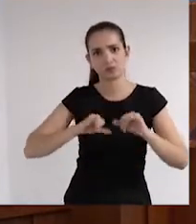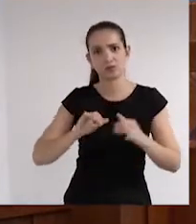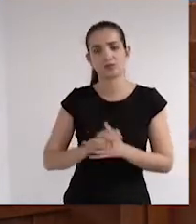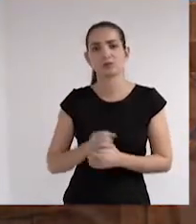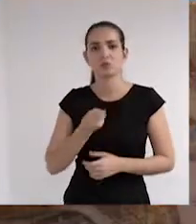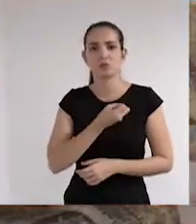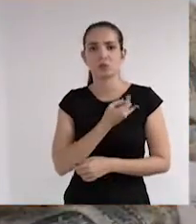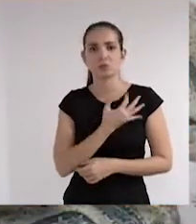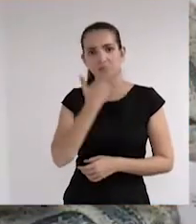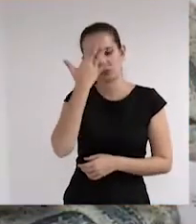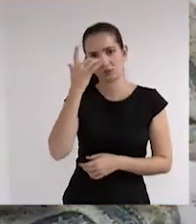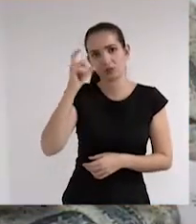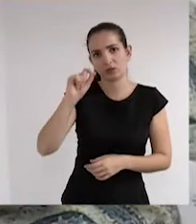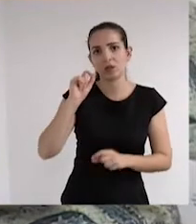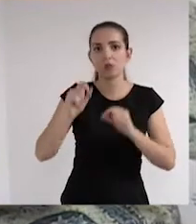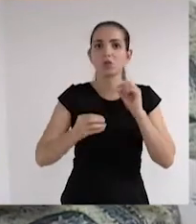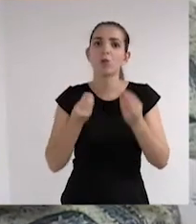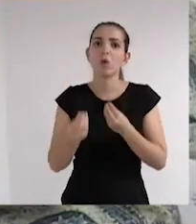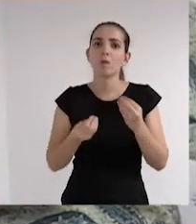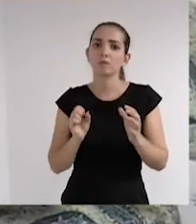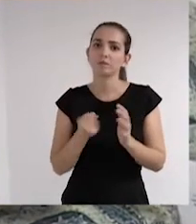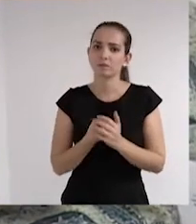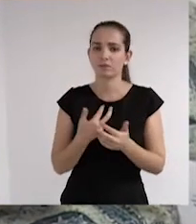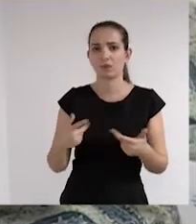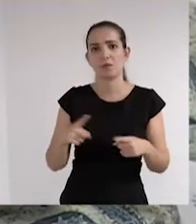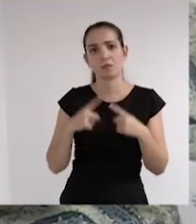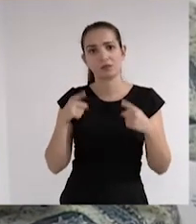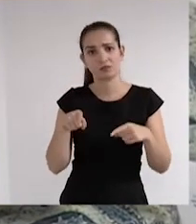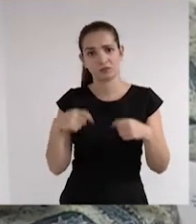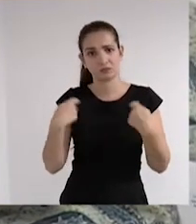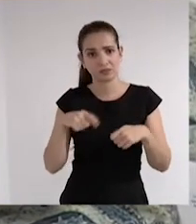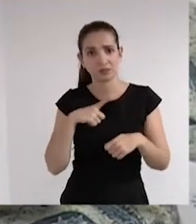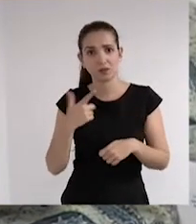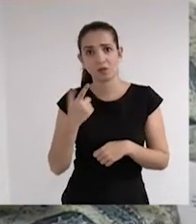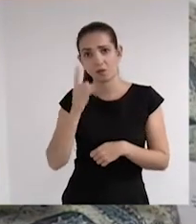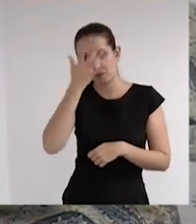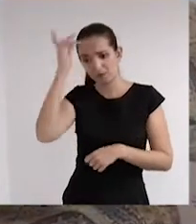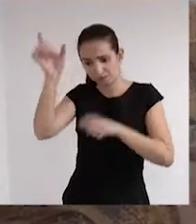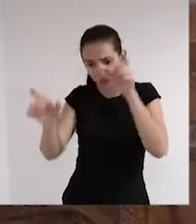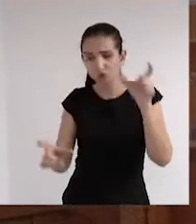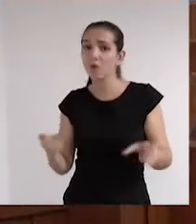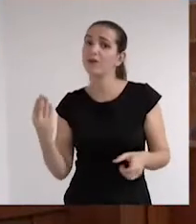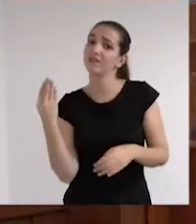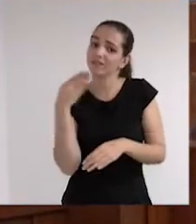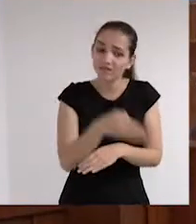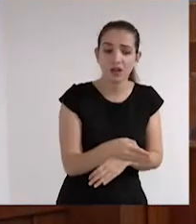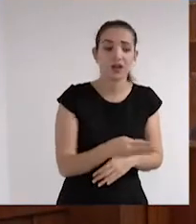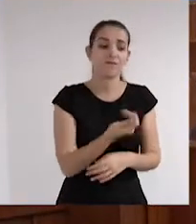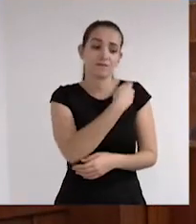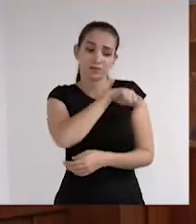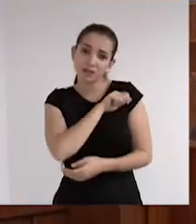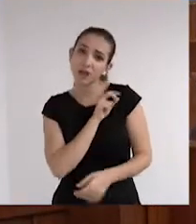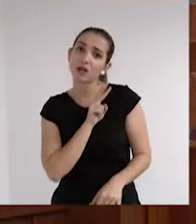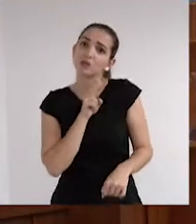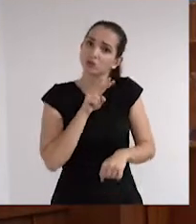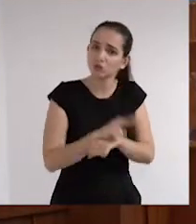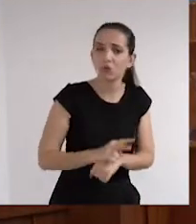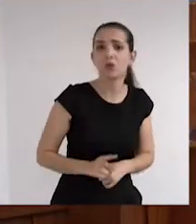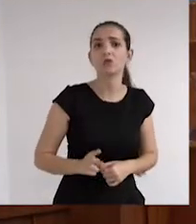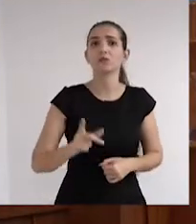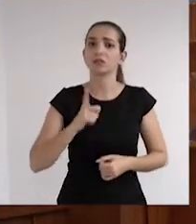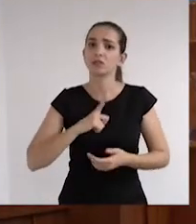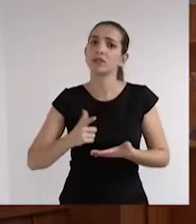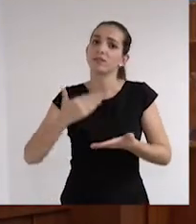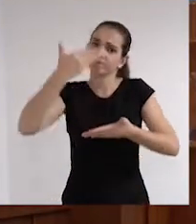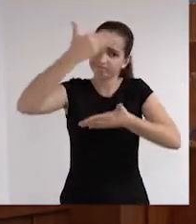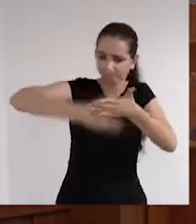os números de quem e como está te sonegando. Mas você vai ter que ter o agente que vai lá fiscalizar, que vai lá lavrar um auto,